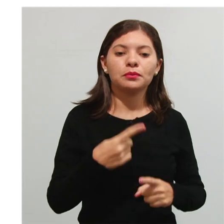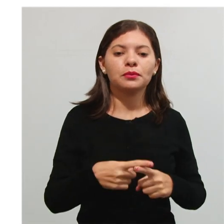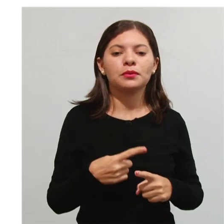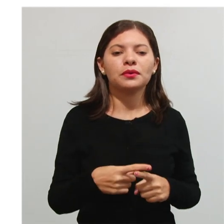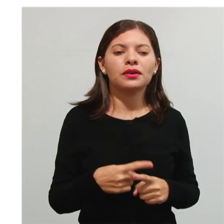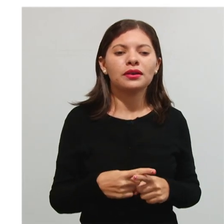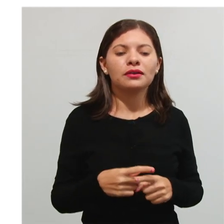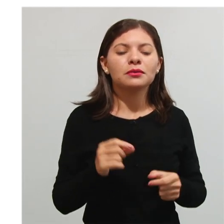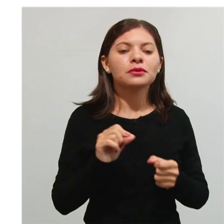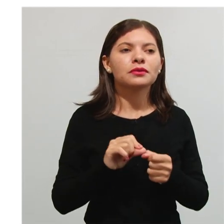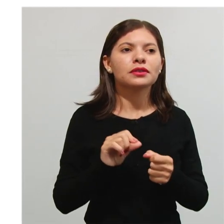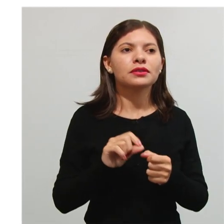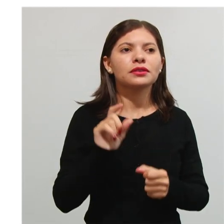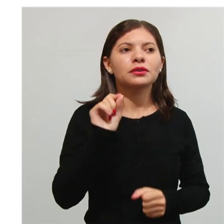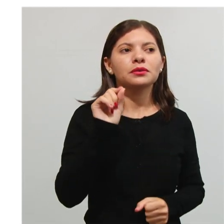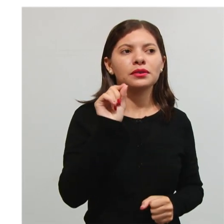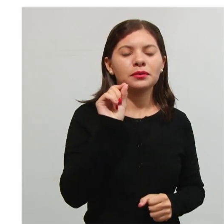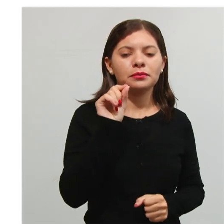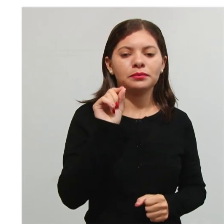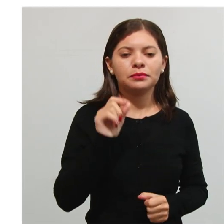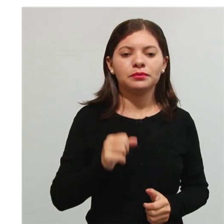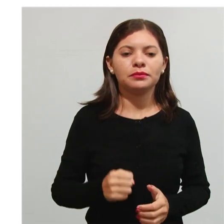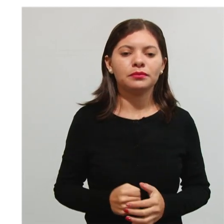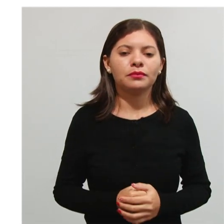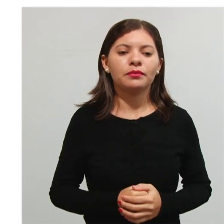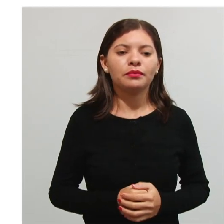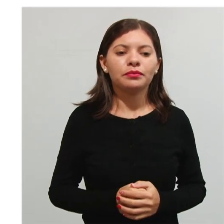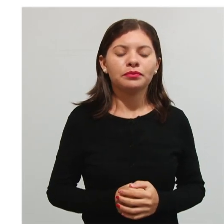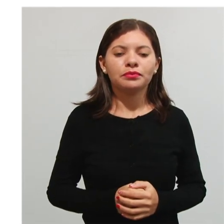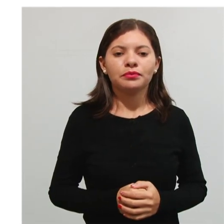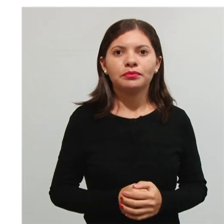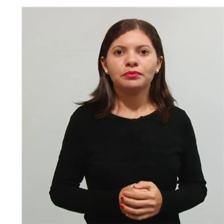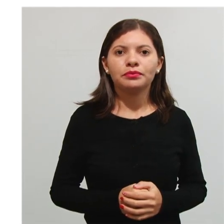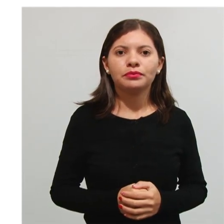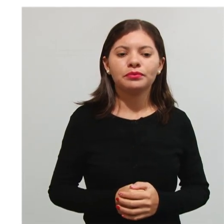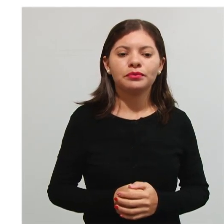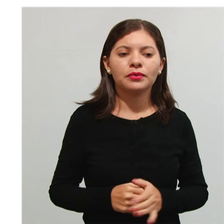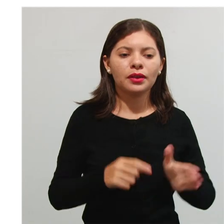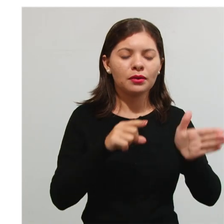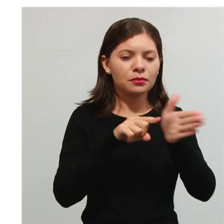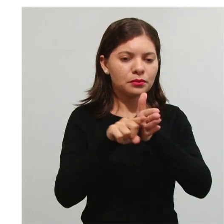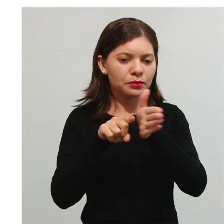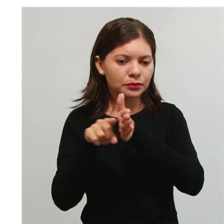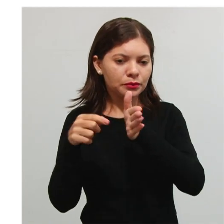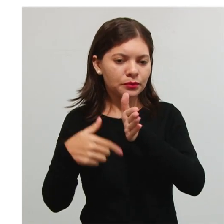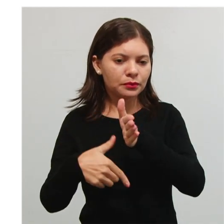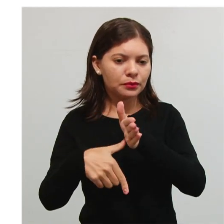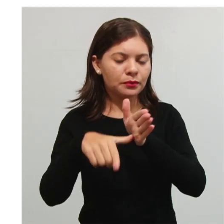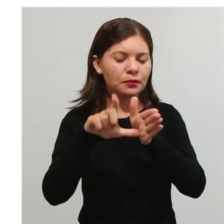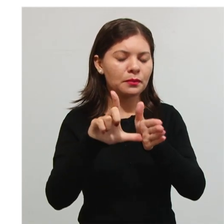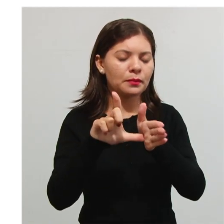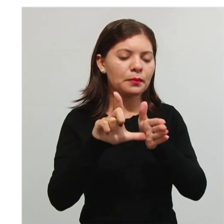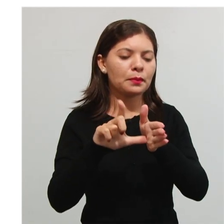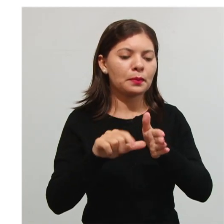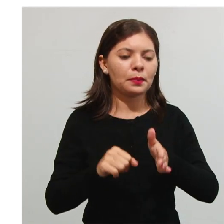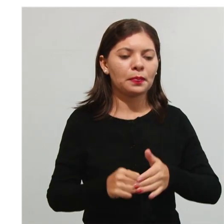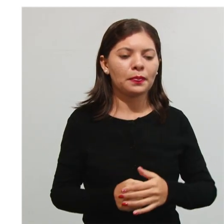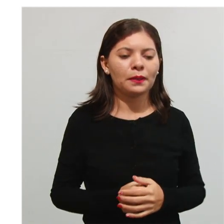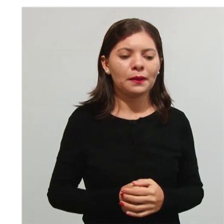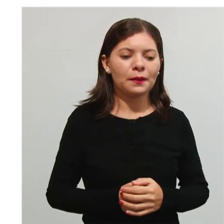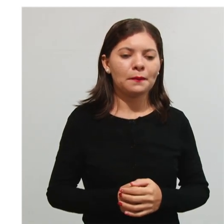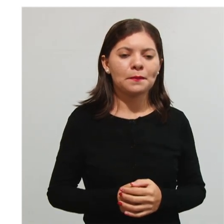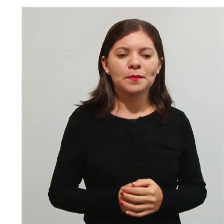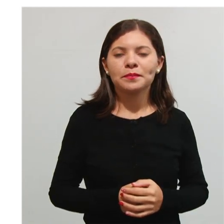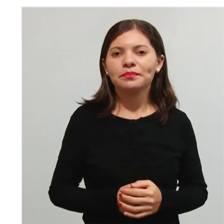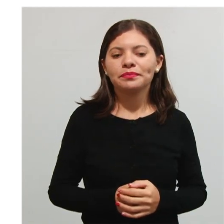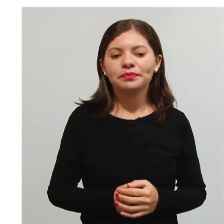vamos executar, nós vamos fazer aquilo que nós já buscamos. àquela alternativa de baixo